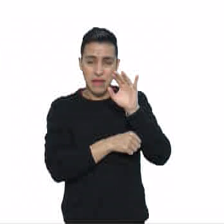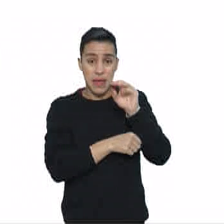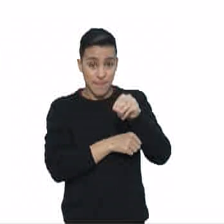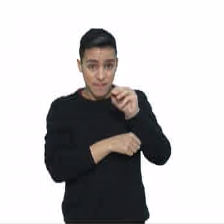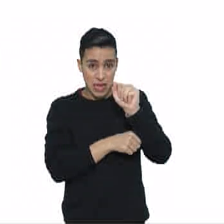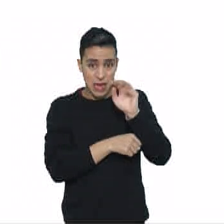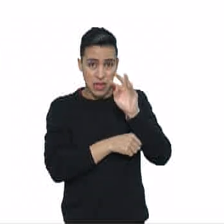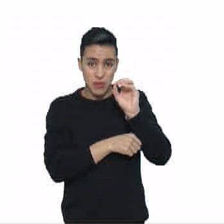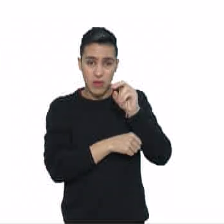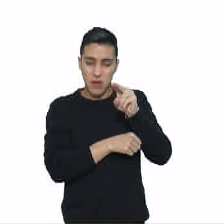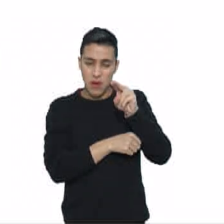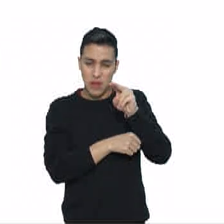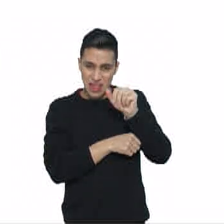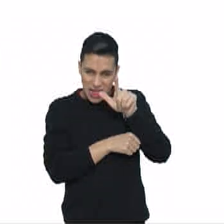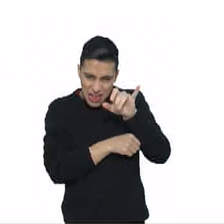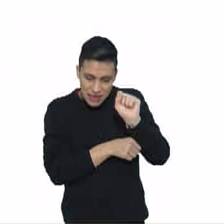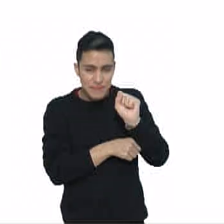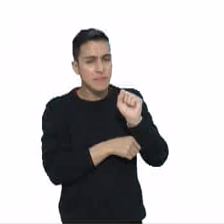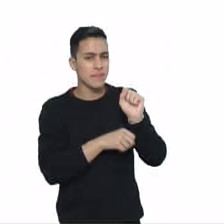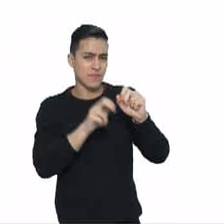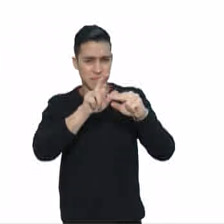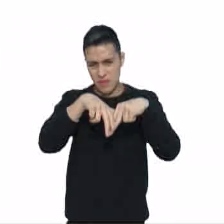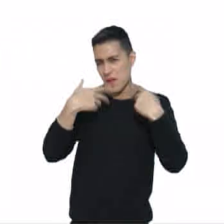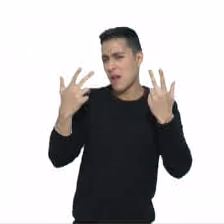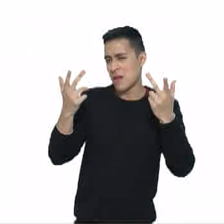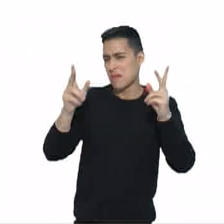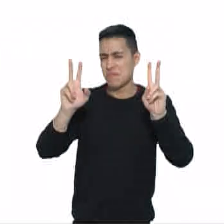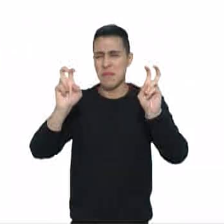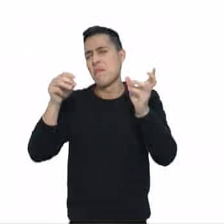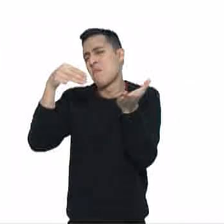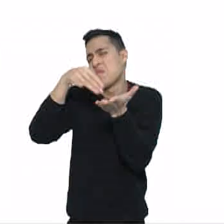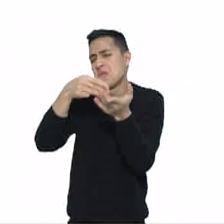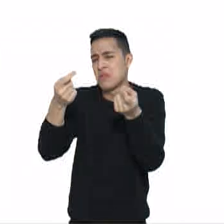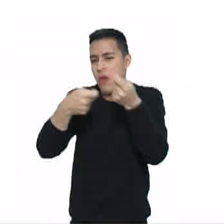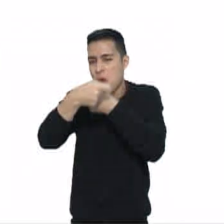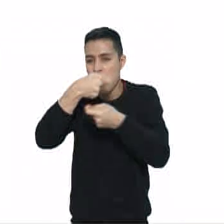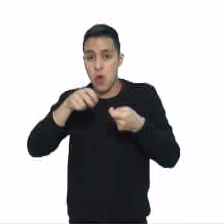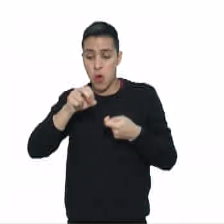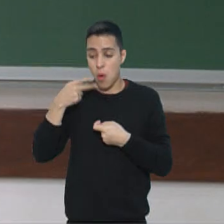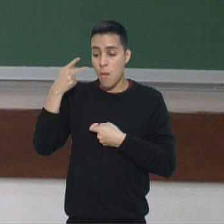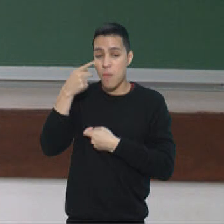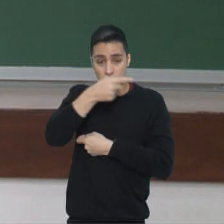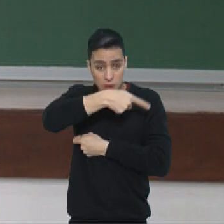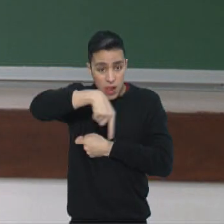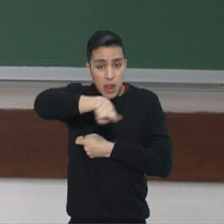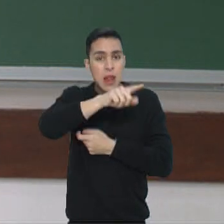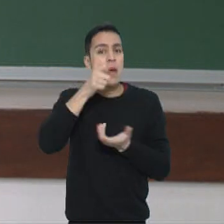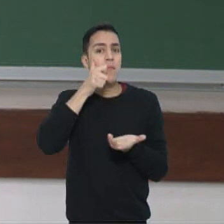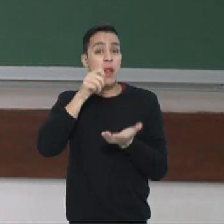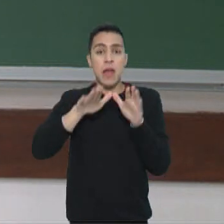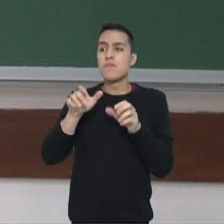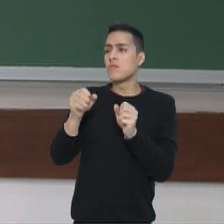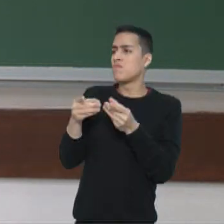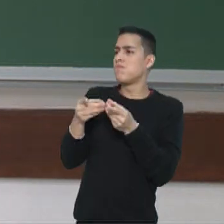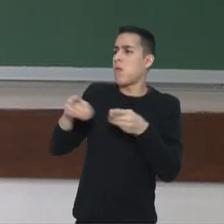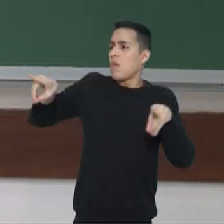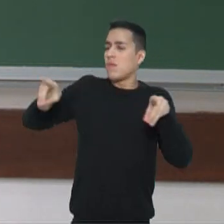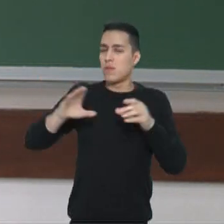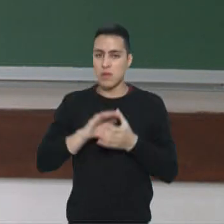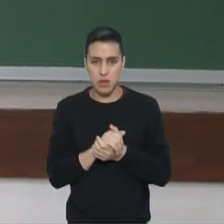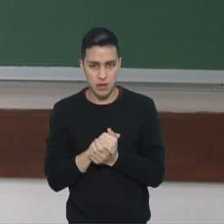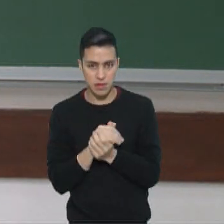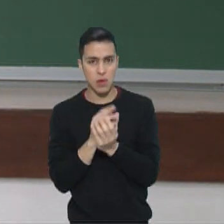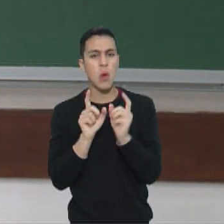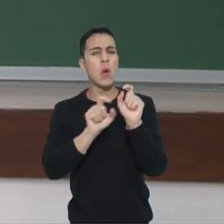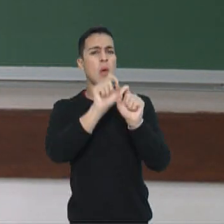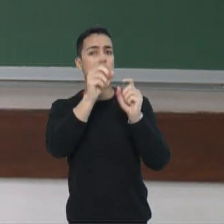matronalis, desculpa. Por motivos econômicos ou políticos, as mulheres também chegavam a se divorciar. O divórcio